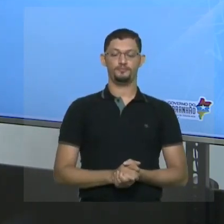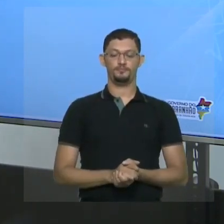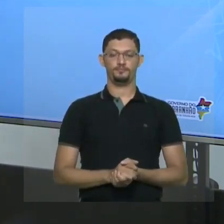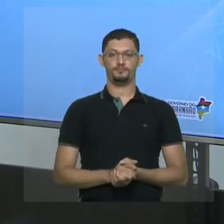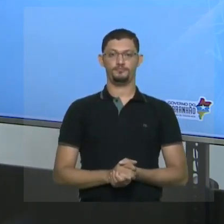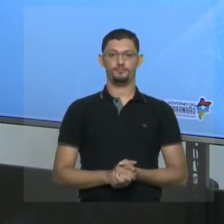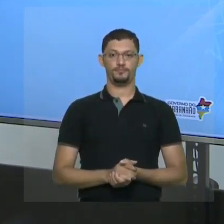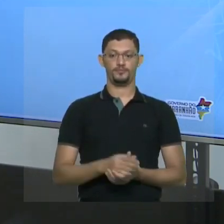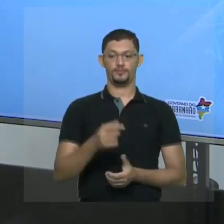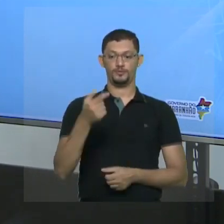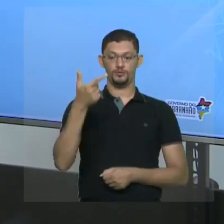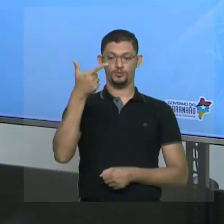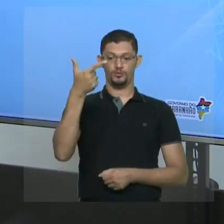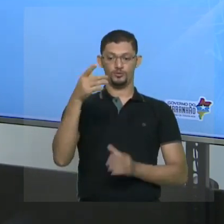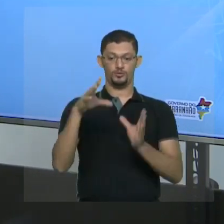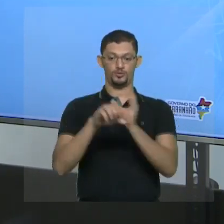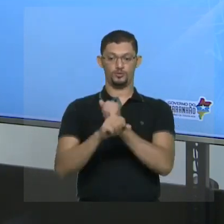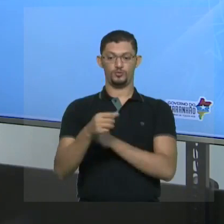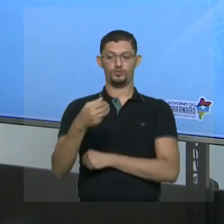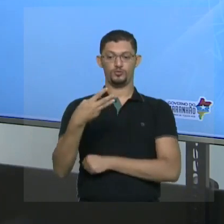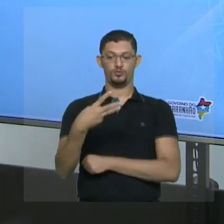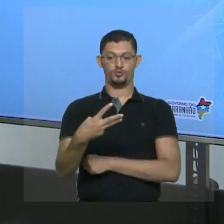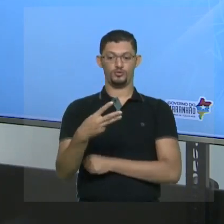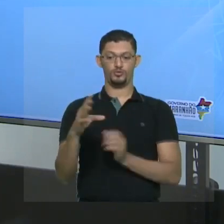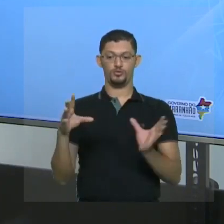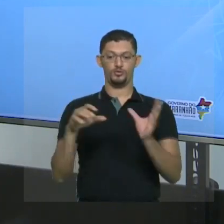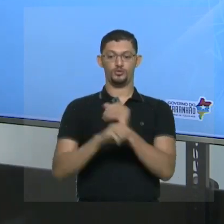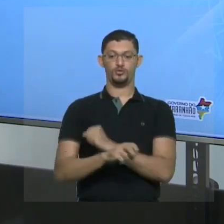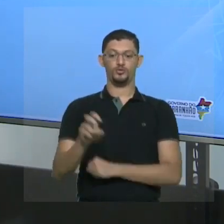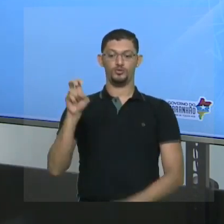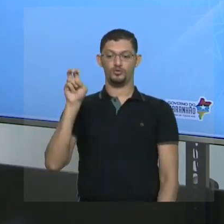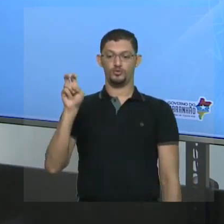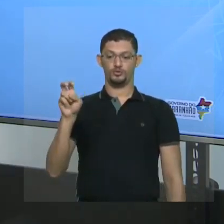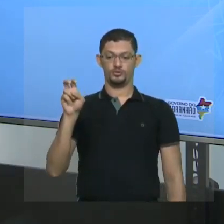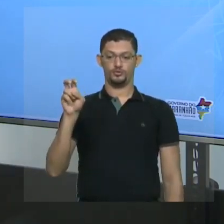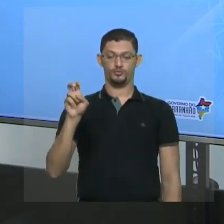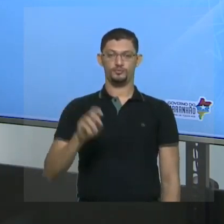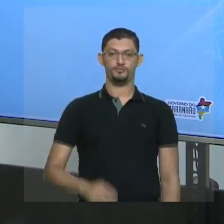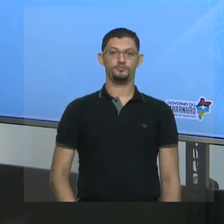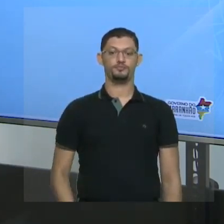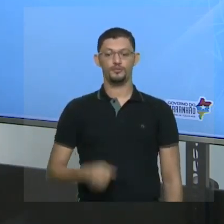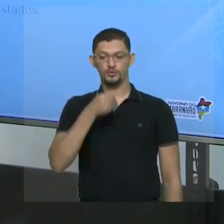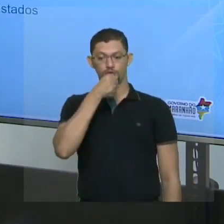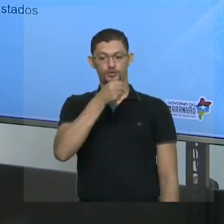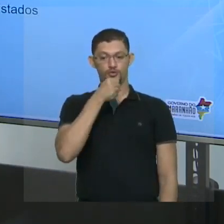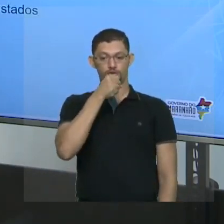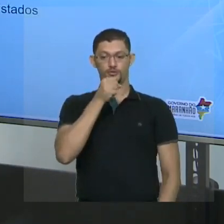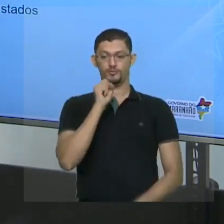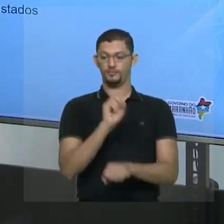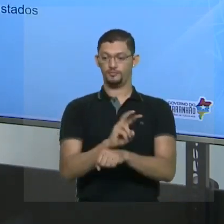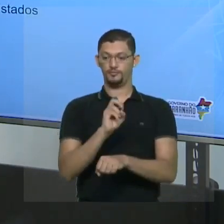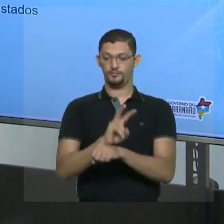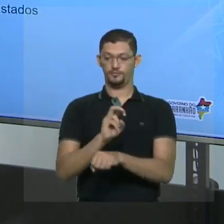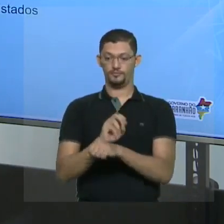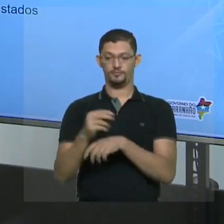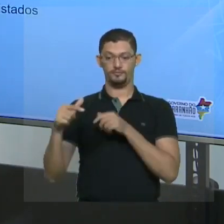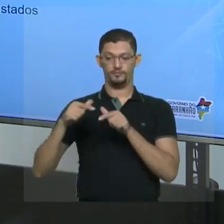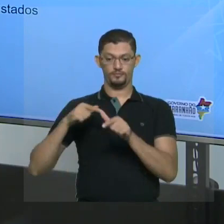relação, se eu somar 2 e 3, eu vou ter o total de entrevistados. Então, o total de